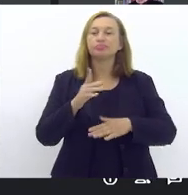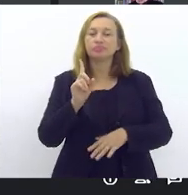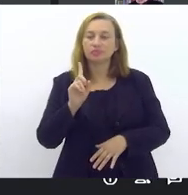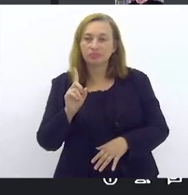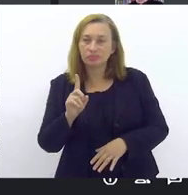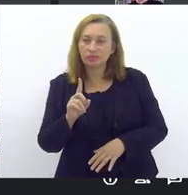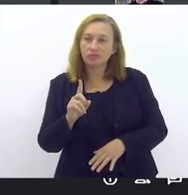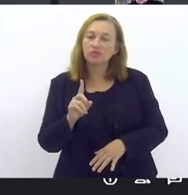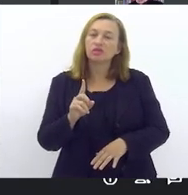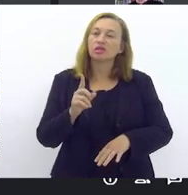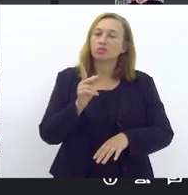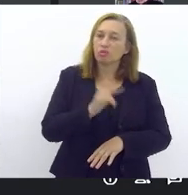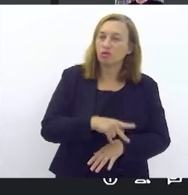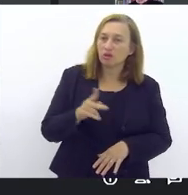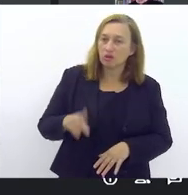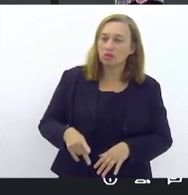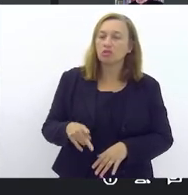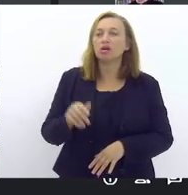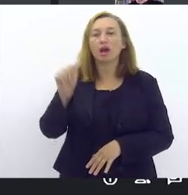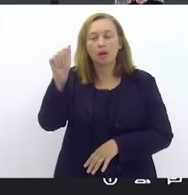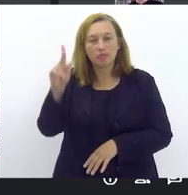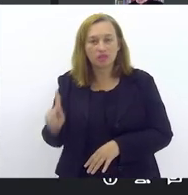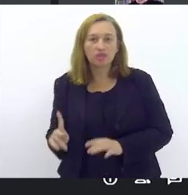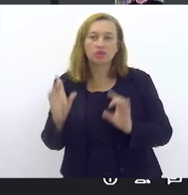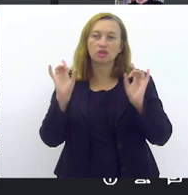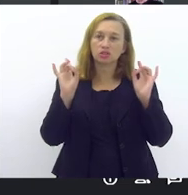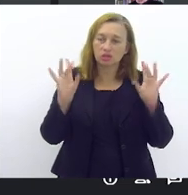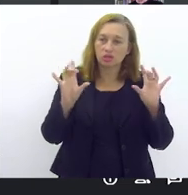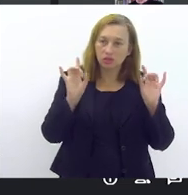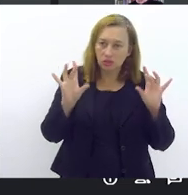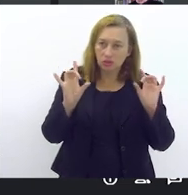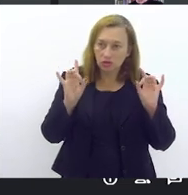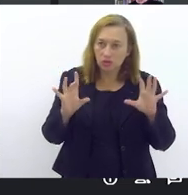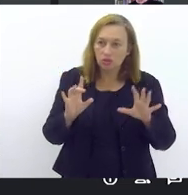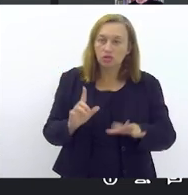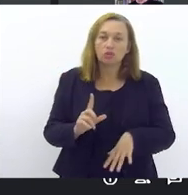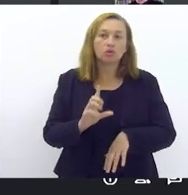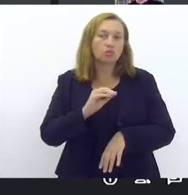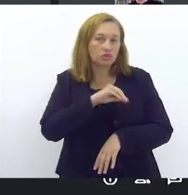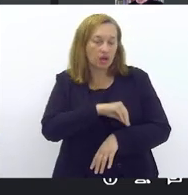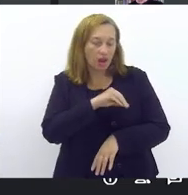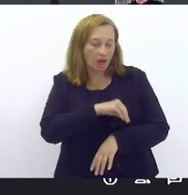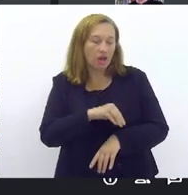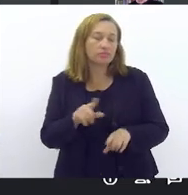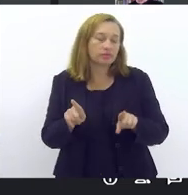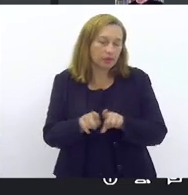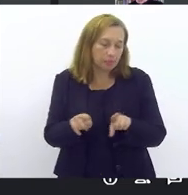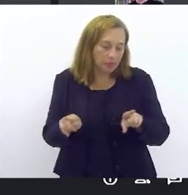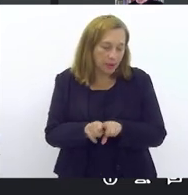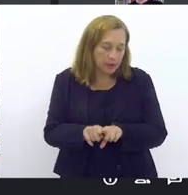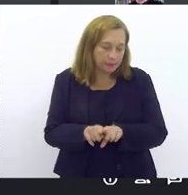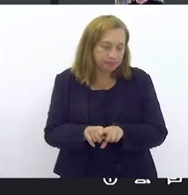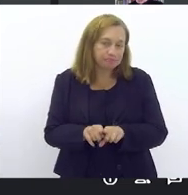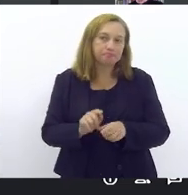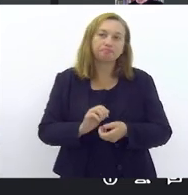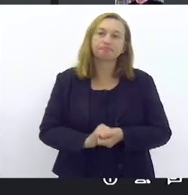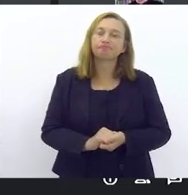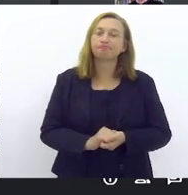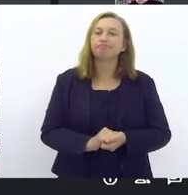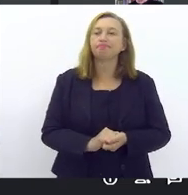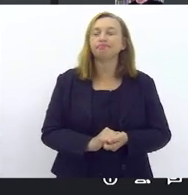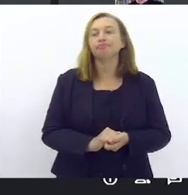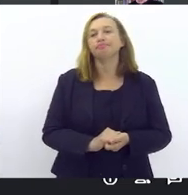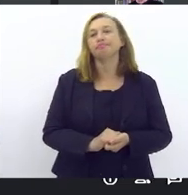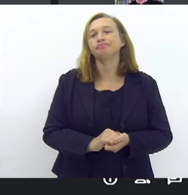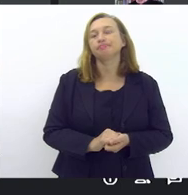eles devem ter direito à aposentadoria especial, a jornada do piso também, não só o piso, mas tem a jornada do